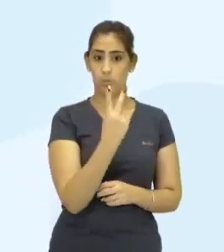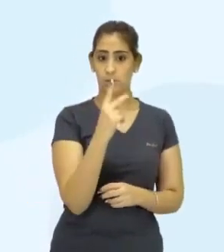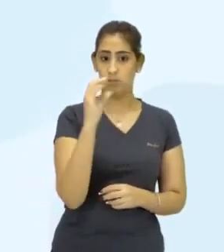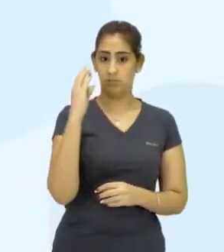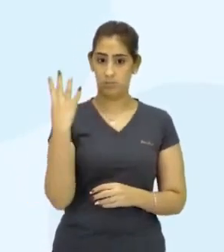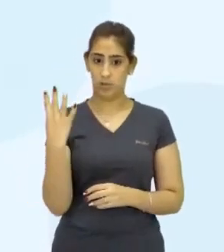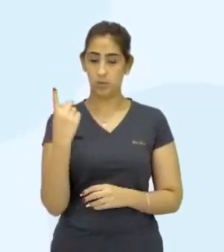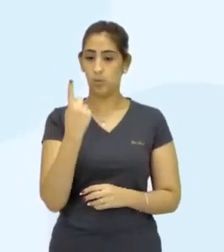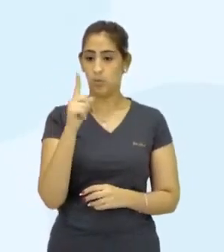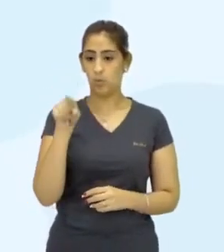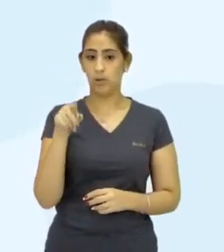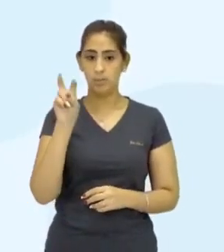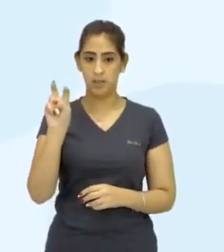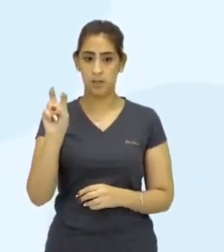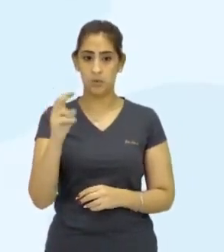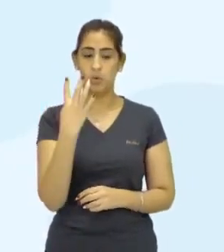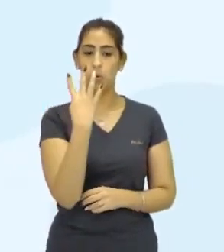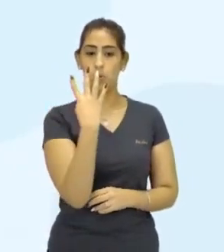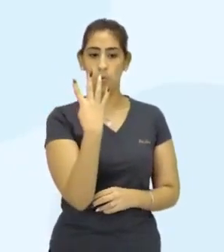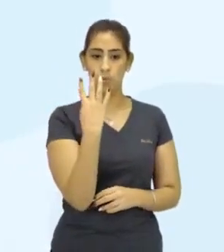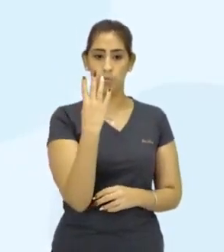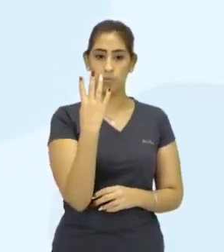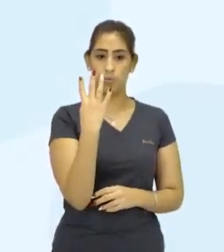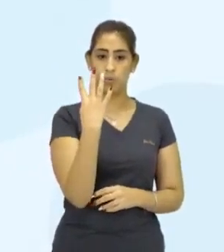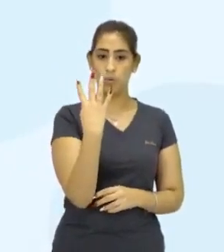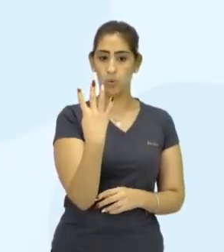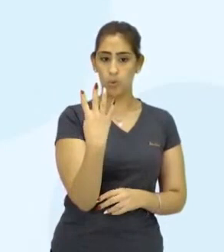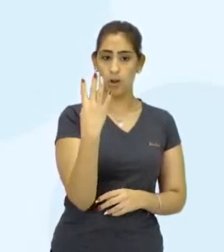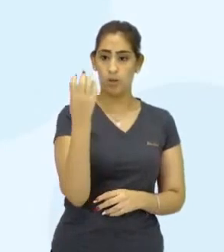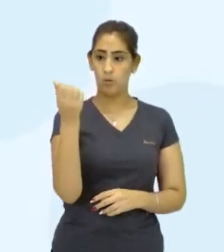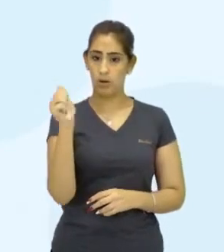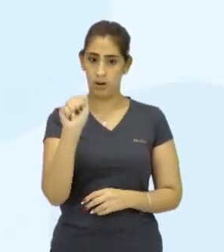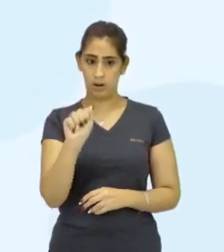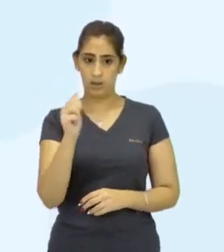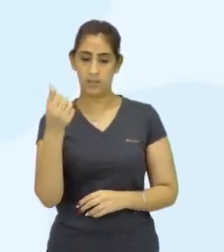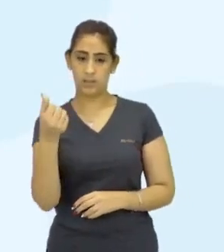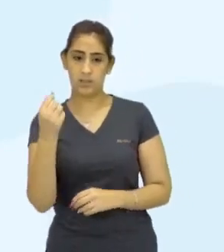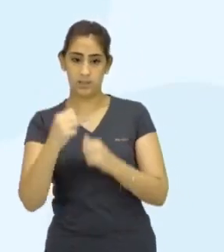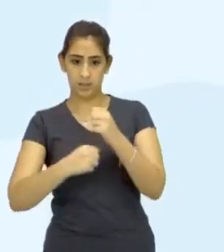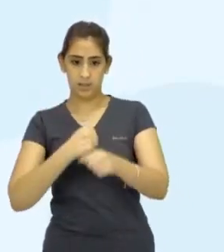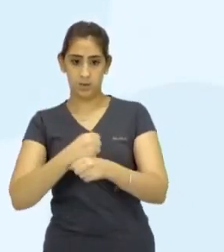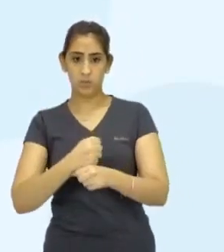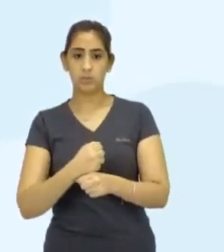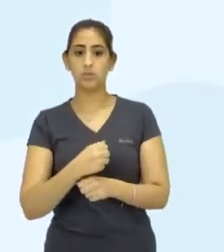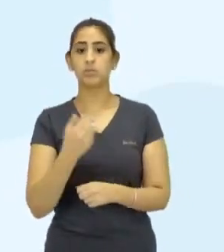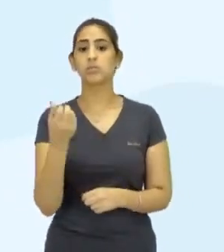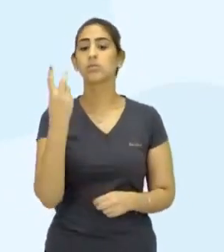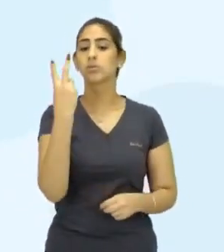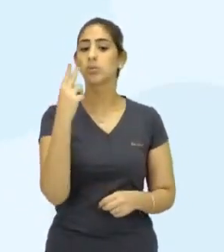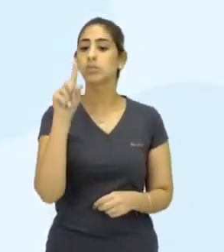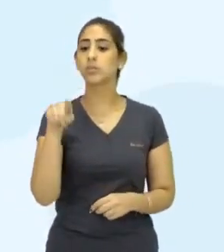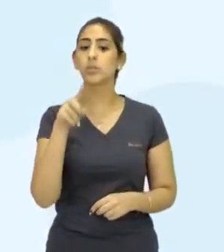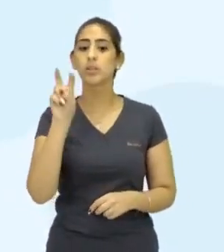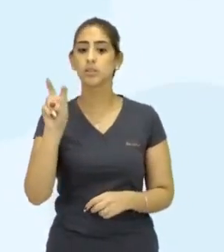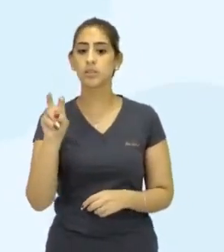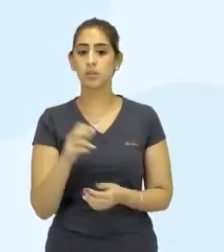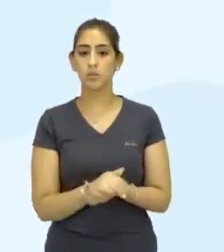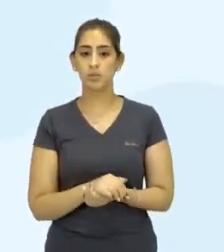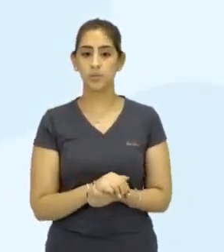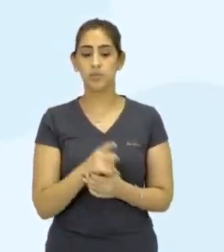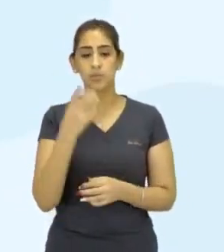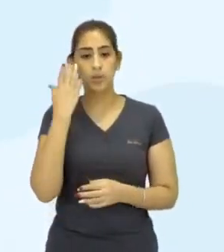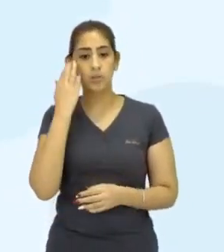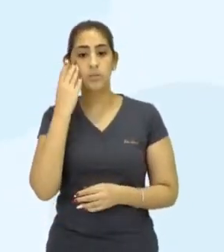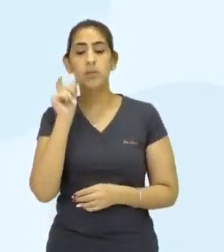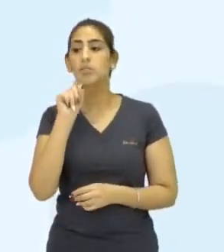1,5. Intervalo de 4 até 6 anos, a taxa era 2,5. Eu quero saber qual relação que existe entre meio,